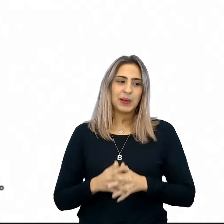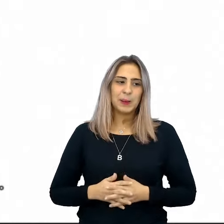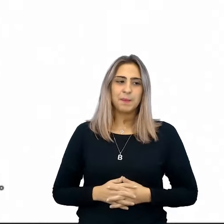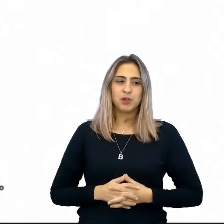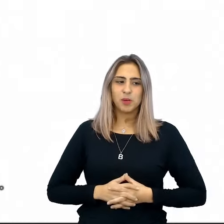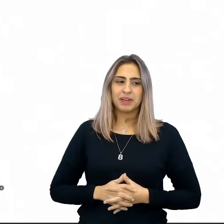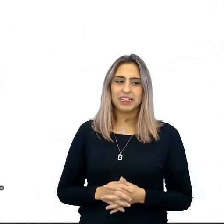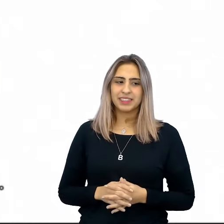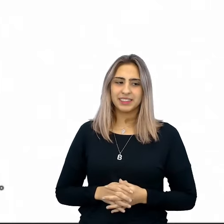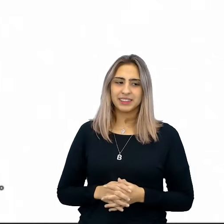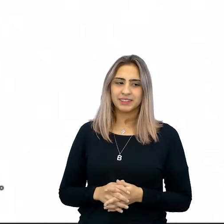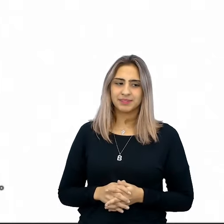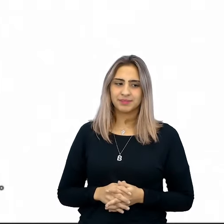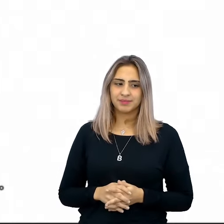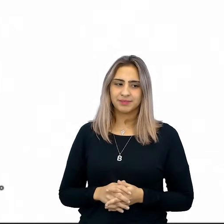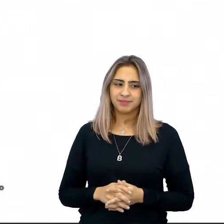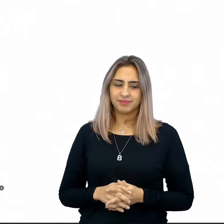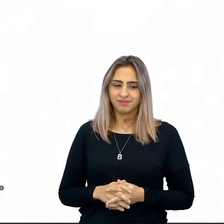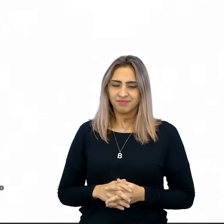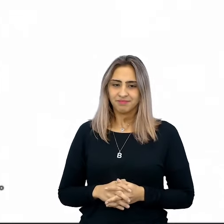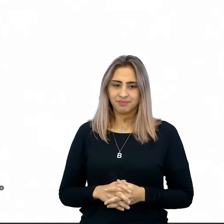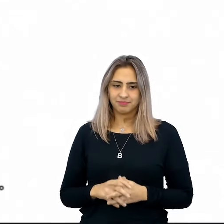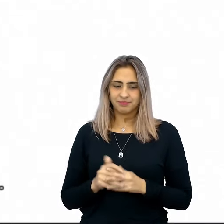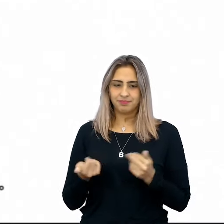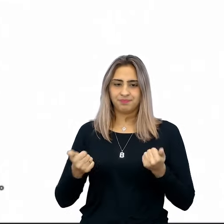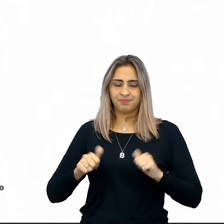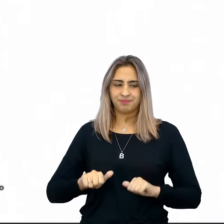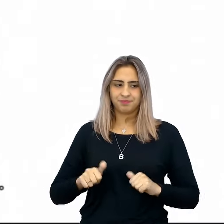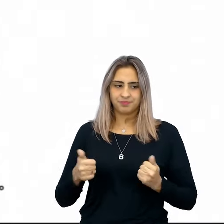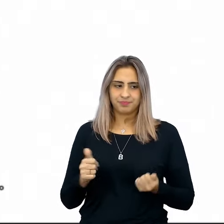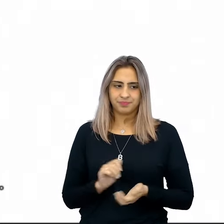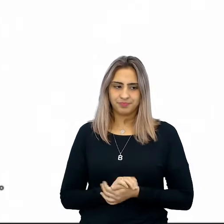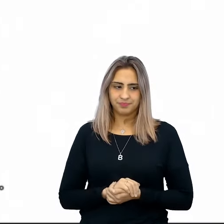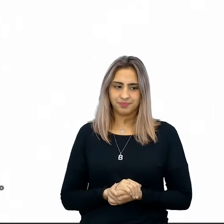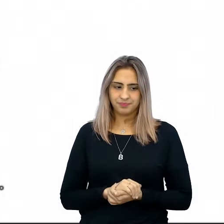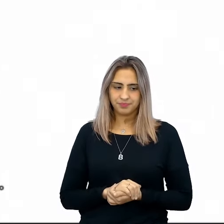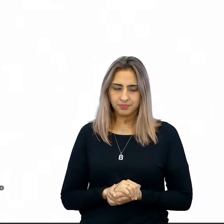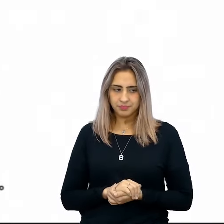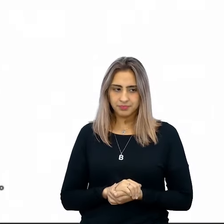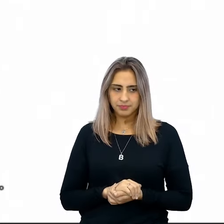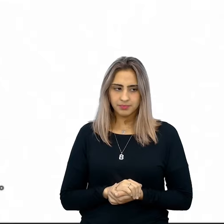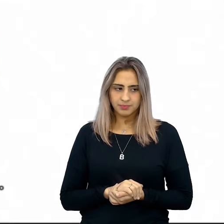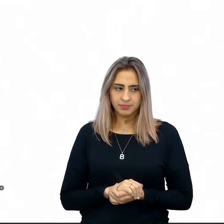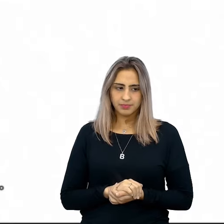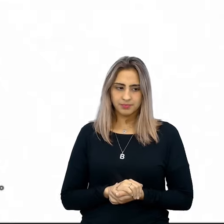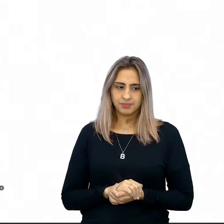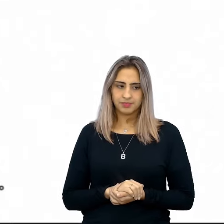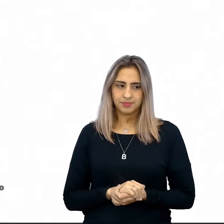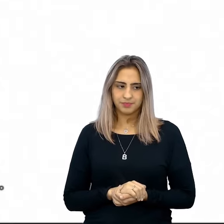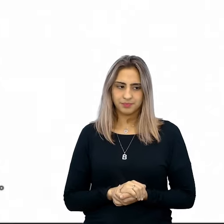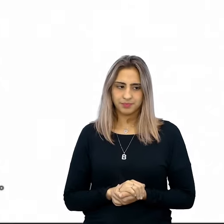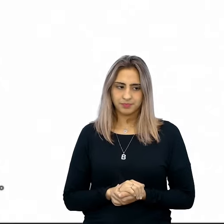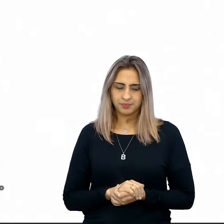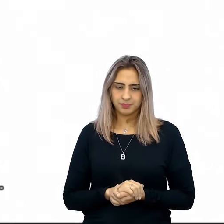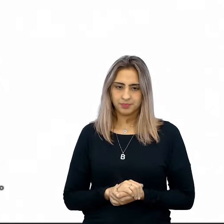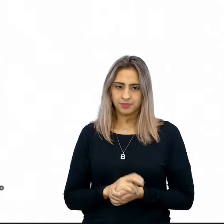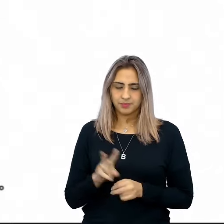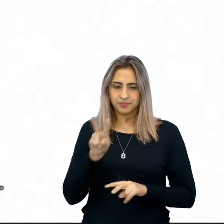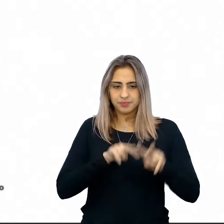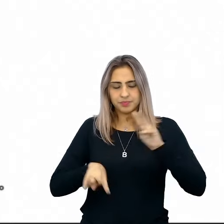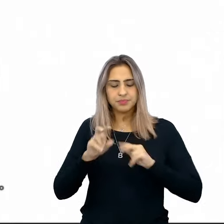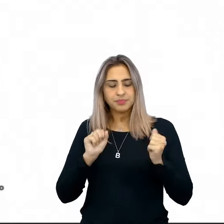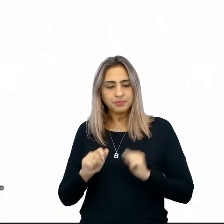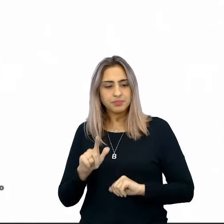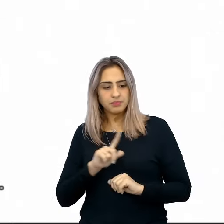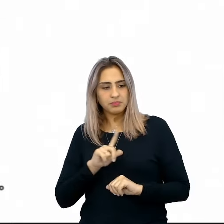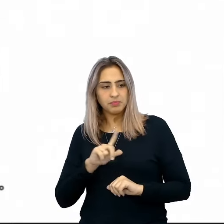lugar, se a prova fosse, se a avaliação ela fosse, né, no papel, a gente conseguiria fazer essa visualização, mas pode ser que